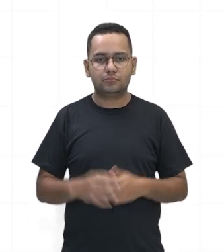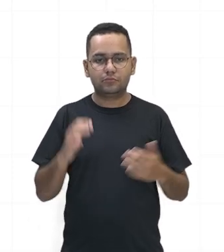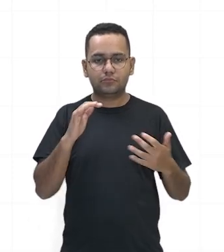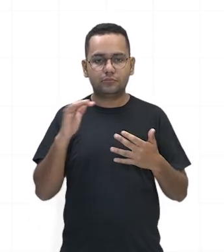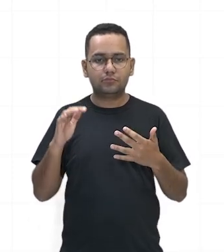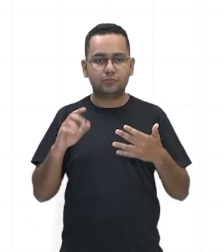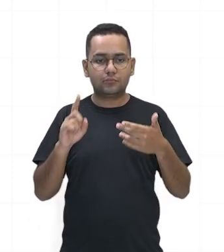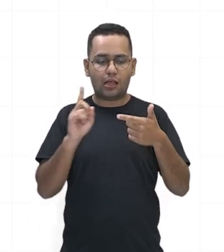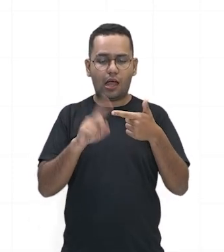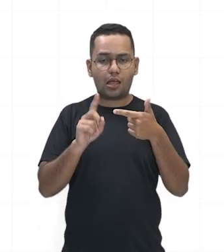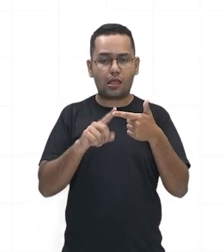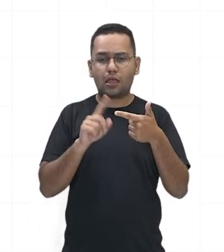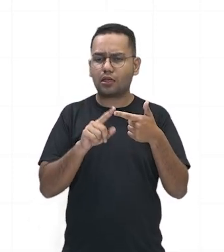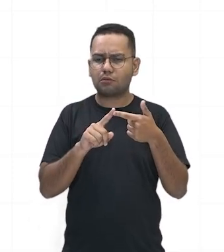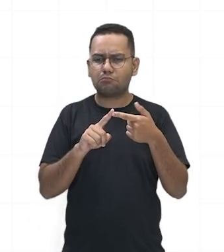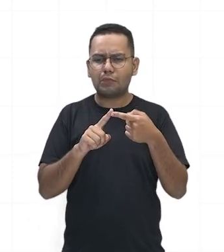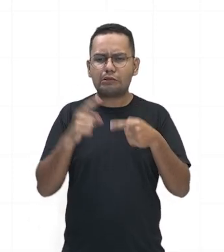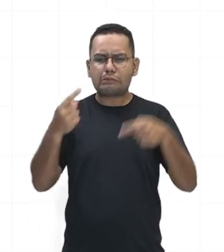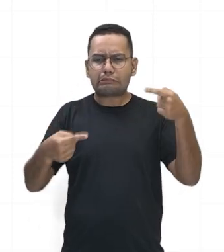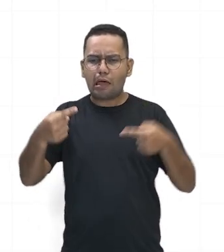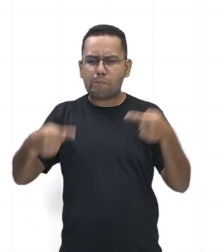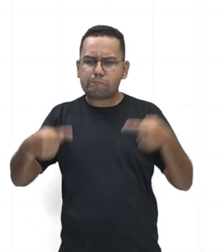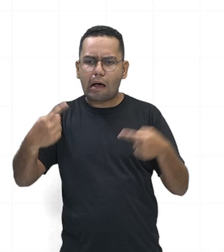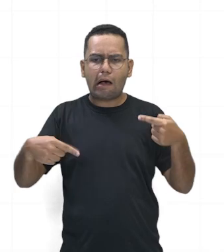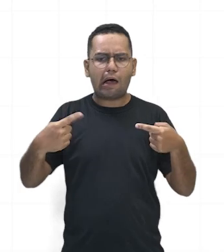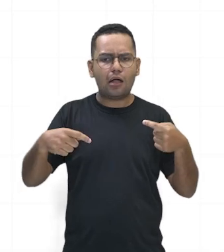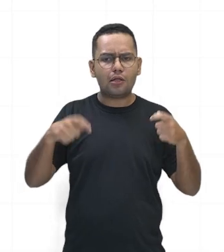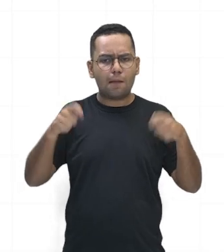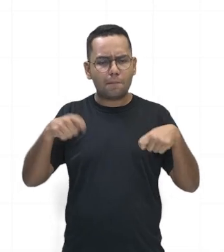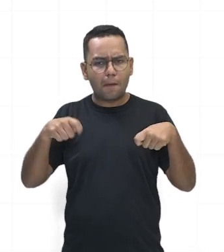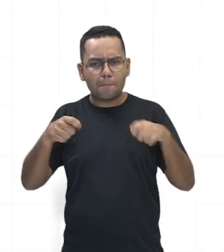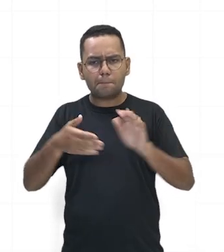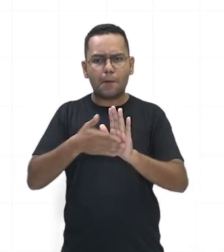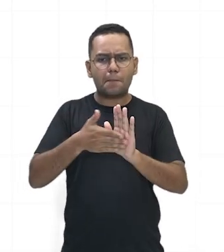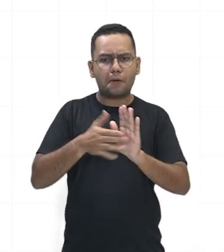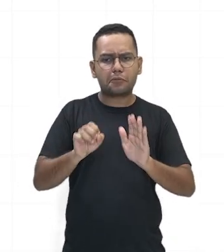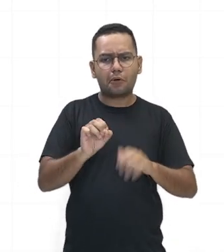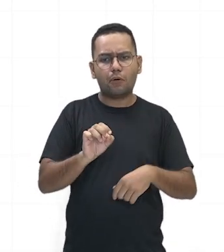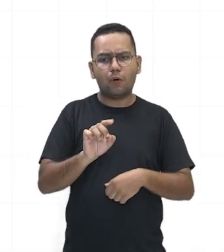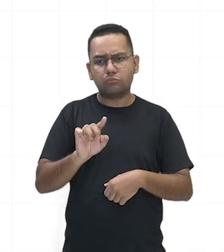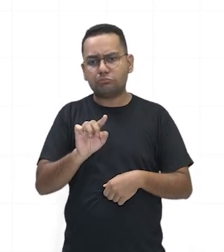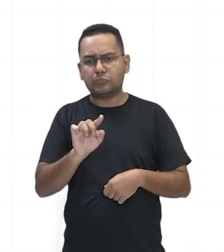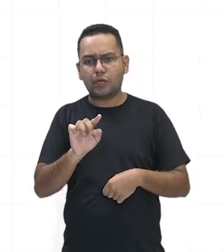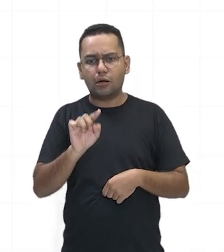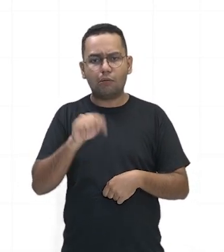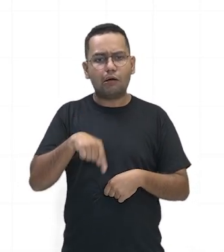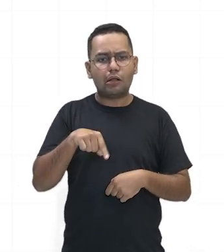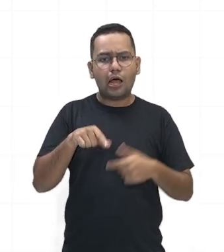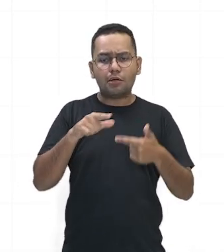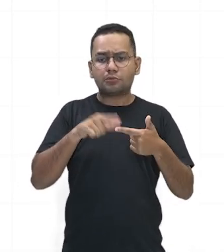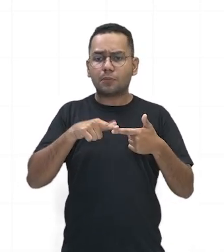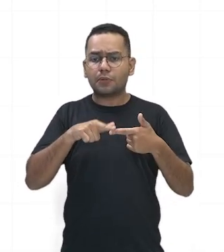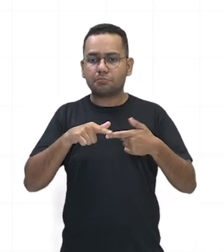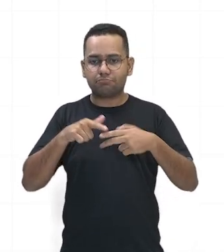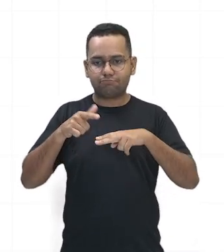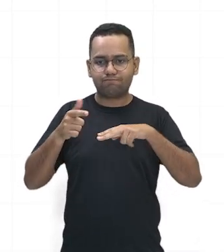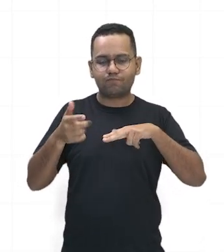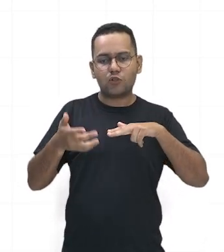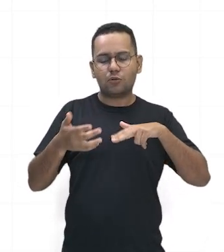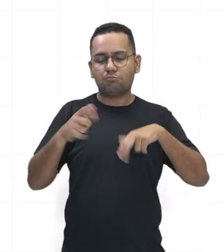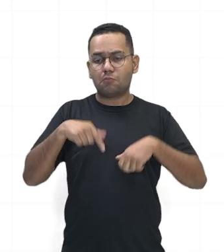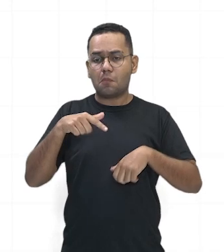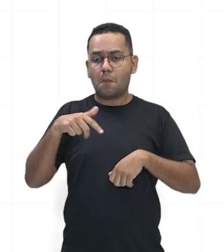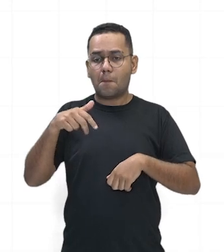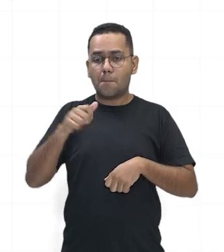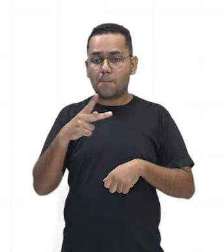do suicídio assistido, que envolve questões sobre a autonomia do paciente, o papel dos profissionais de saúde e